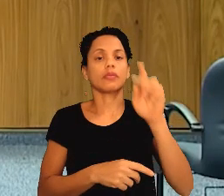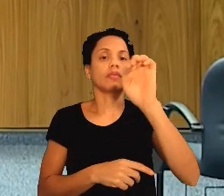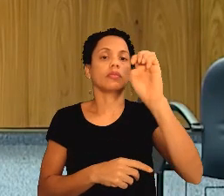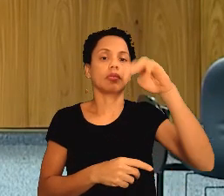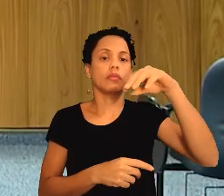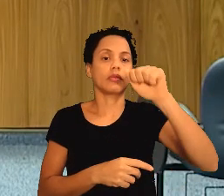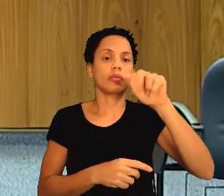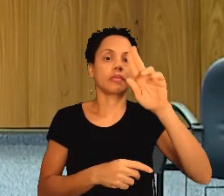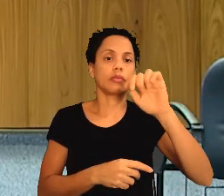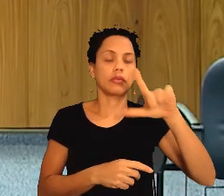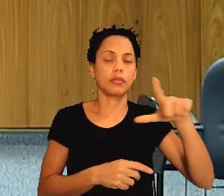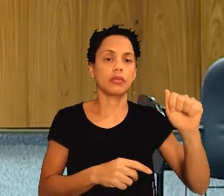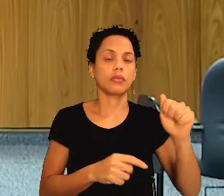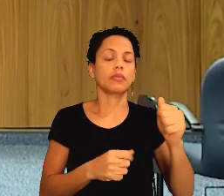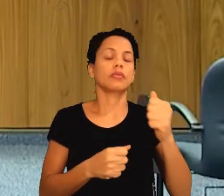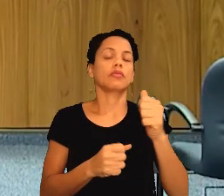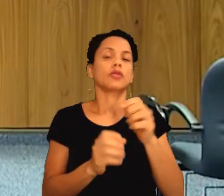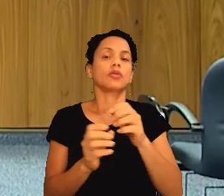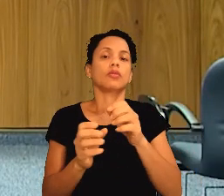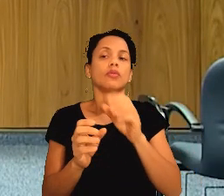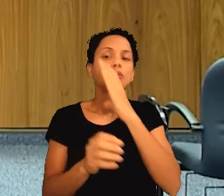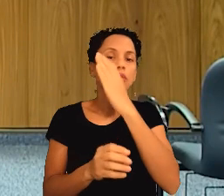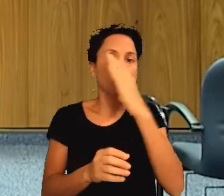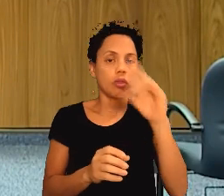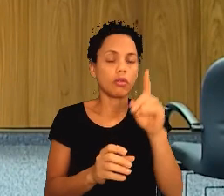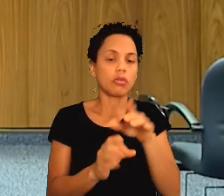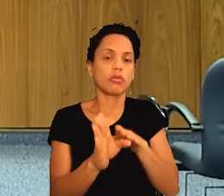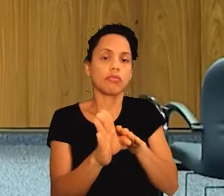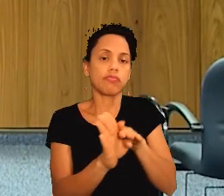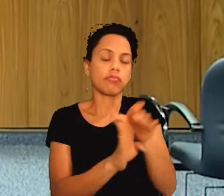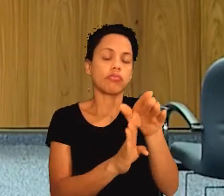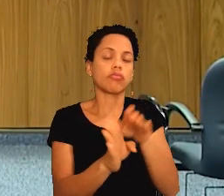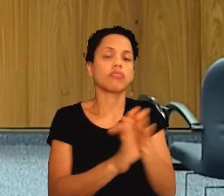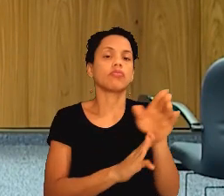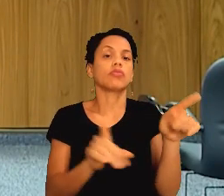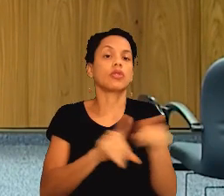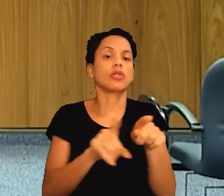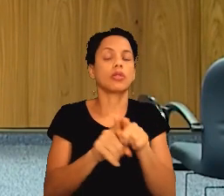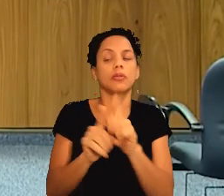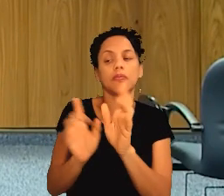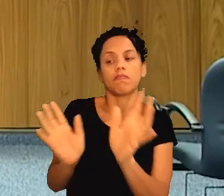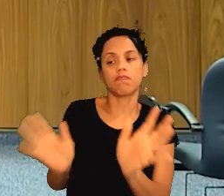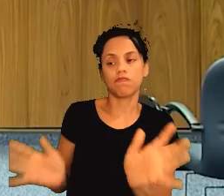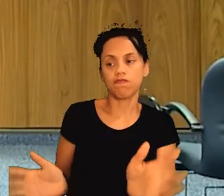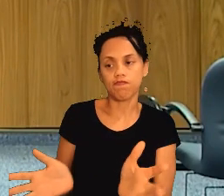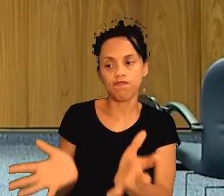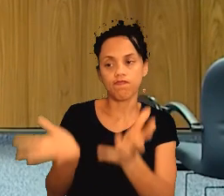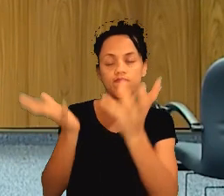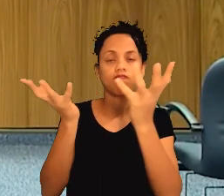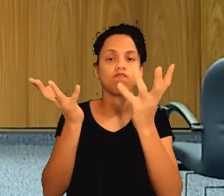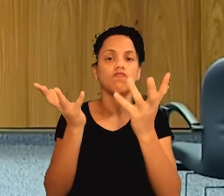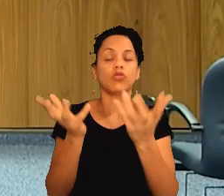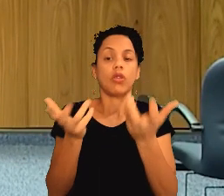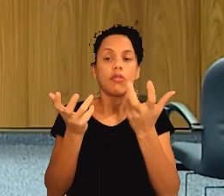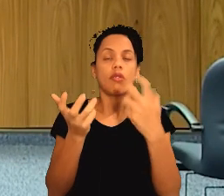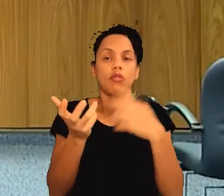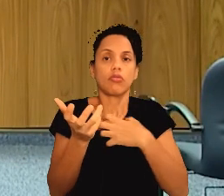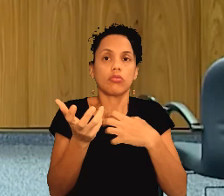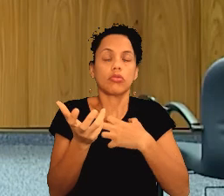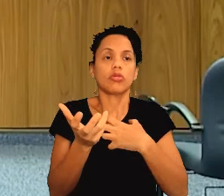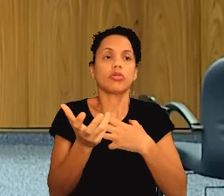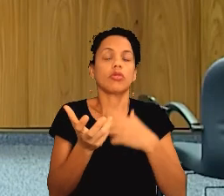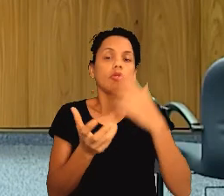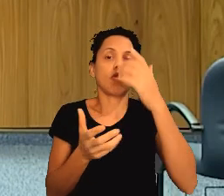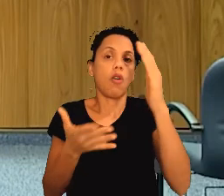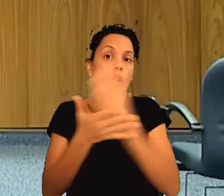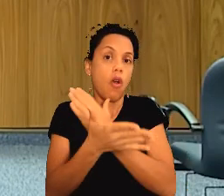nos coordenou um pouco nesse trabalho, e também foi o que motivou uma tentativa de